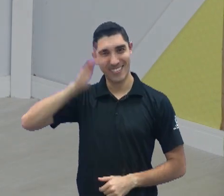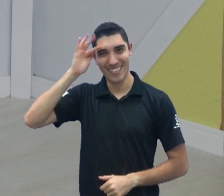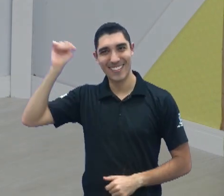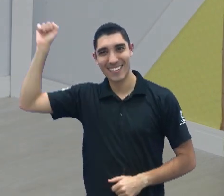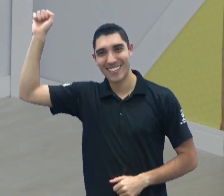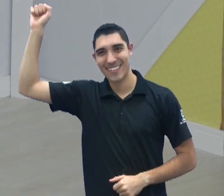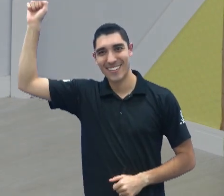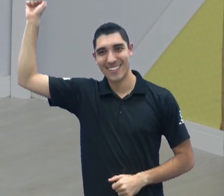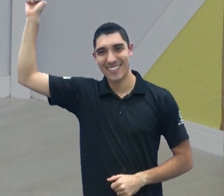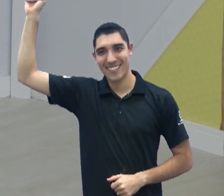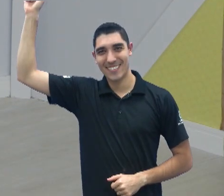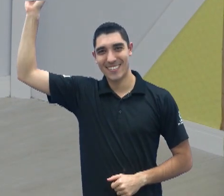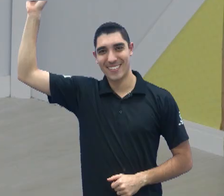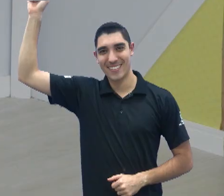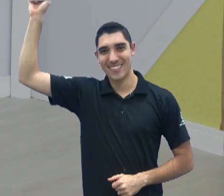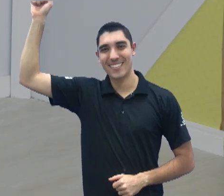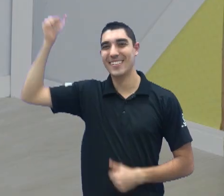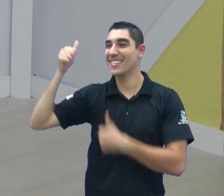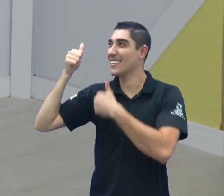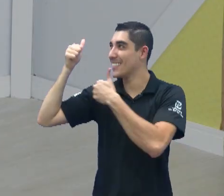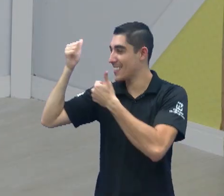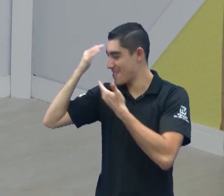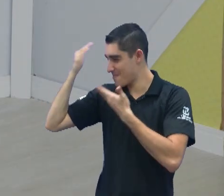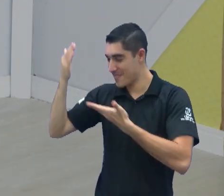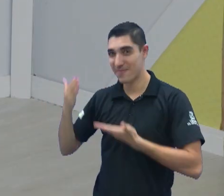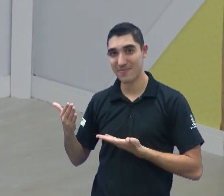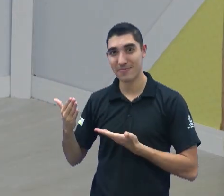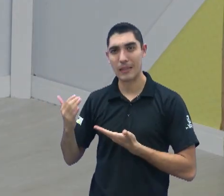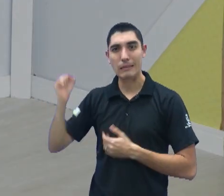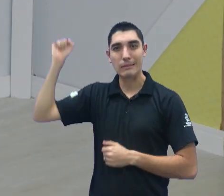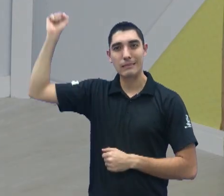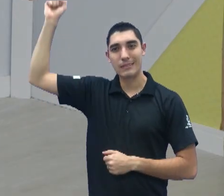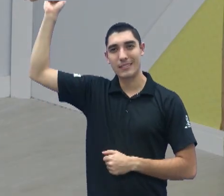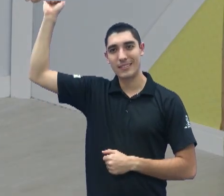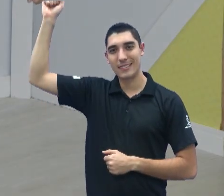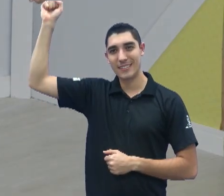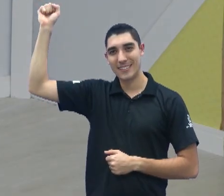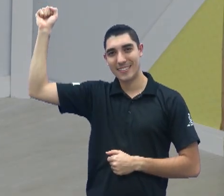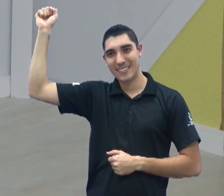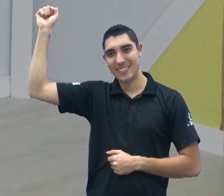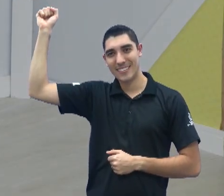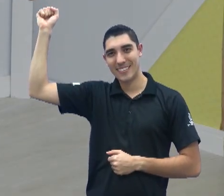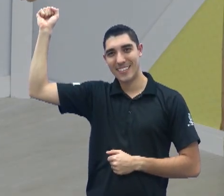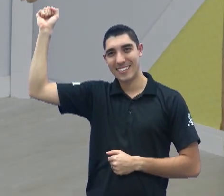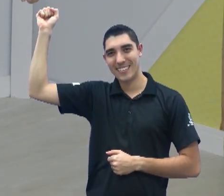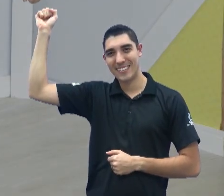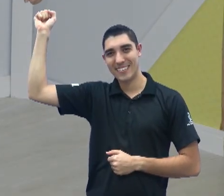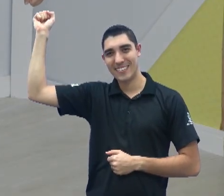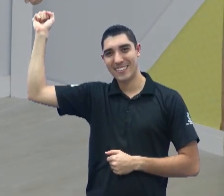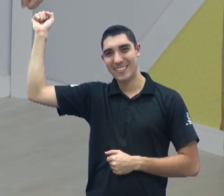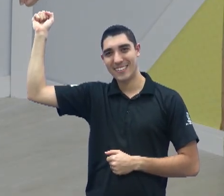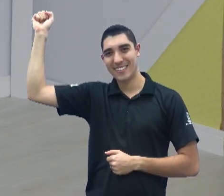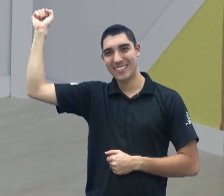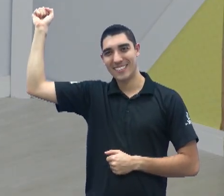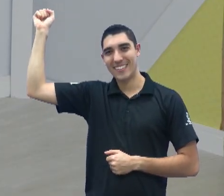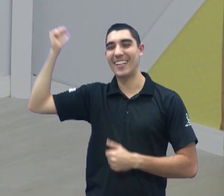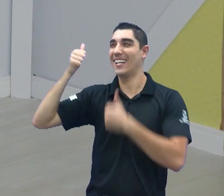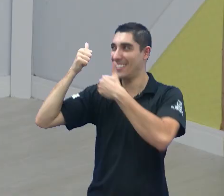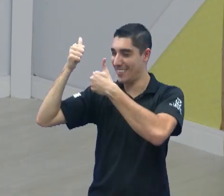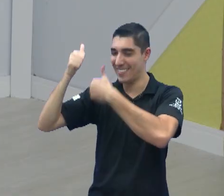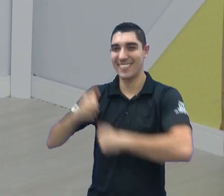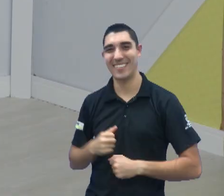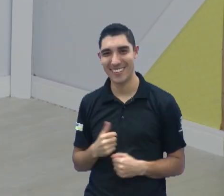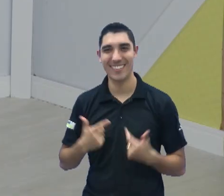bem? Luizão, seja muito bem-vindo. Aí, o nosso... Sumiu a mãozinha. Volta aqui, Luizão. Sumiu a mãozinha. Baixa a mão aí, Luiz. Aí deu.